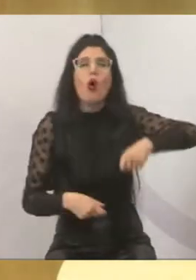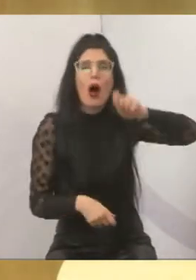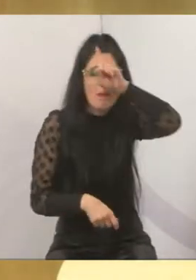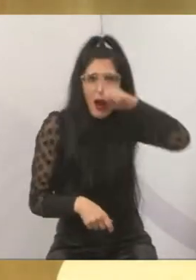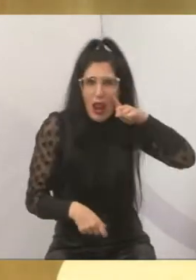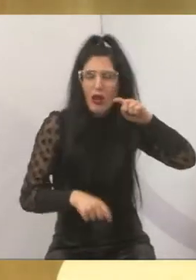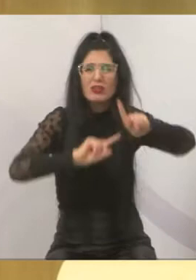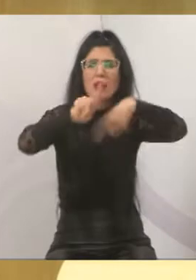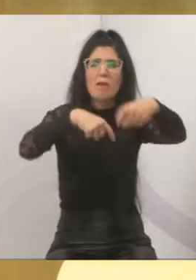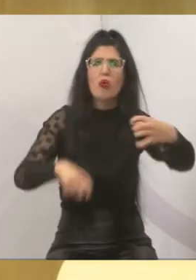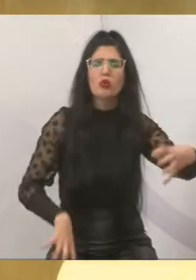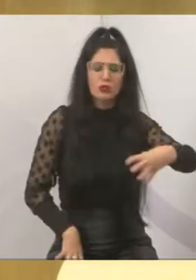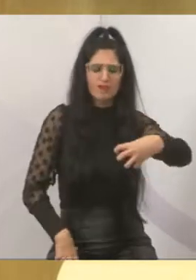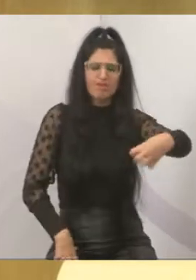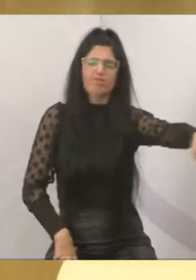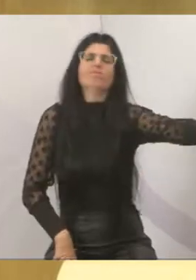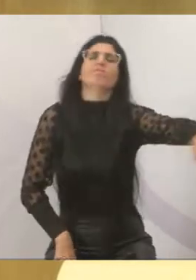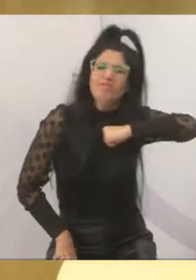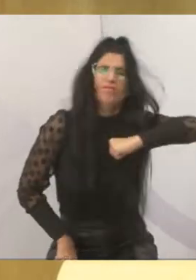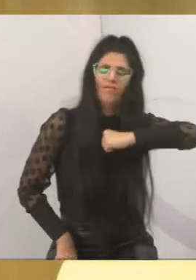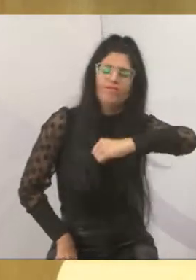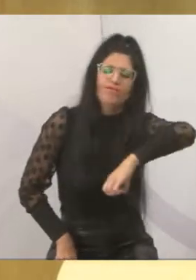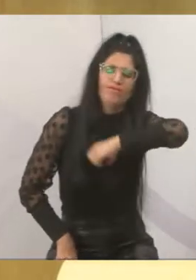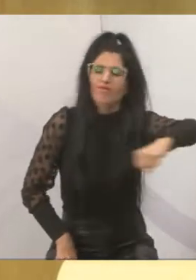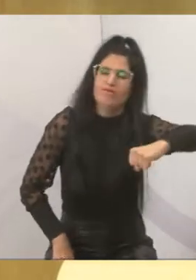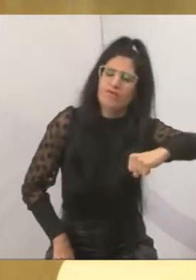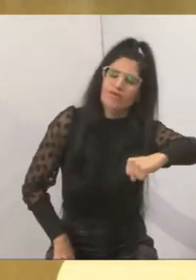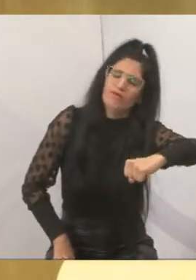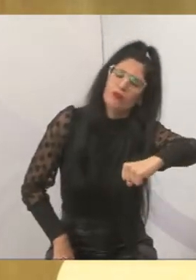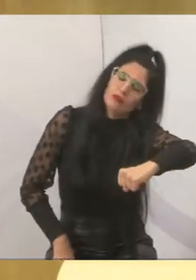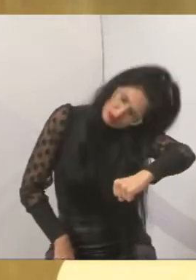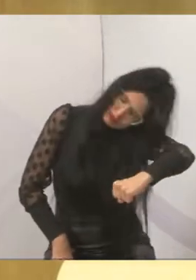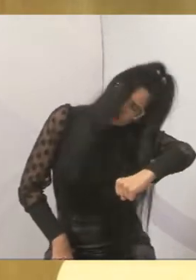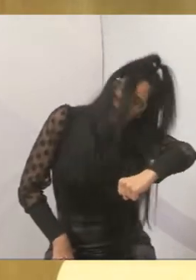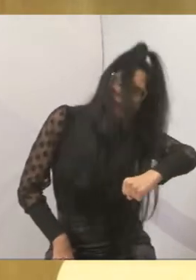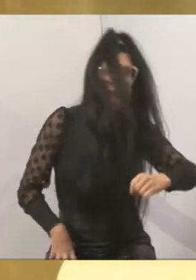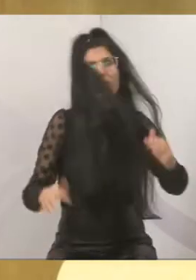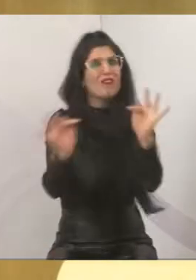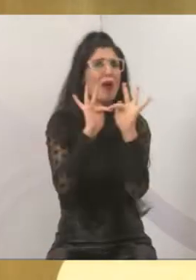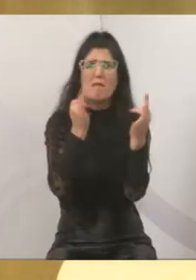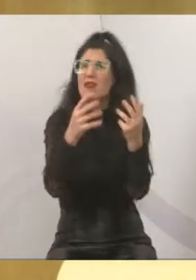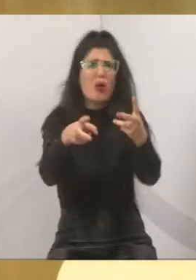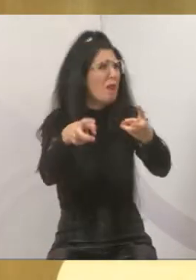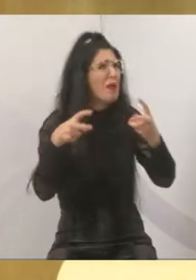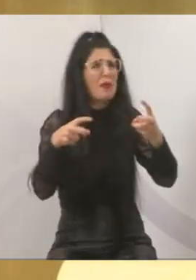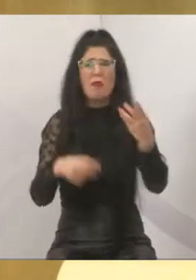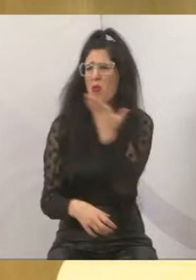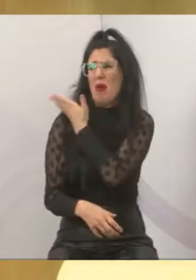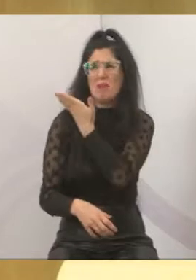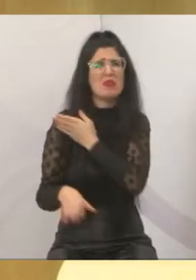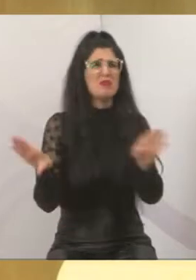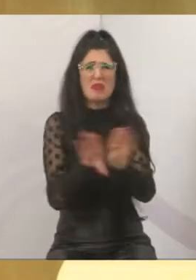suicidar. E nem seus familiares, nem os amigos perceberam